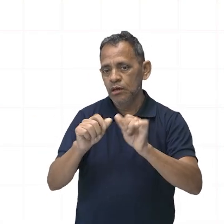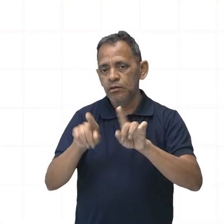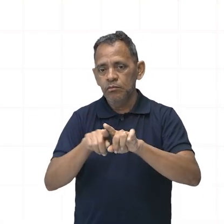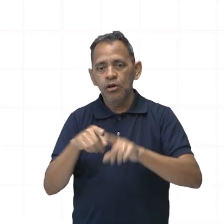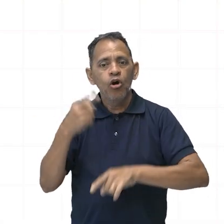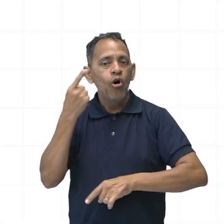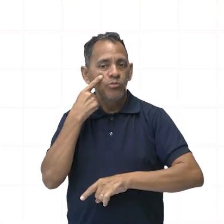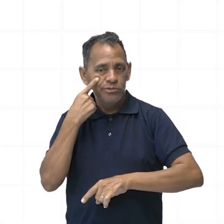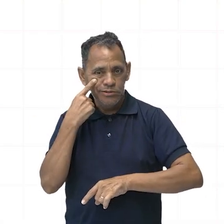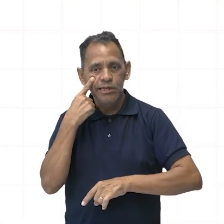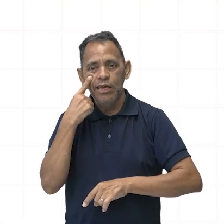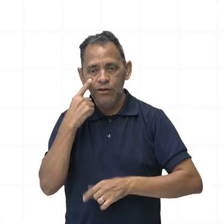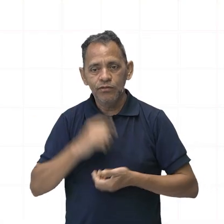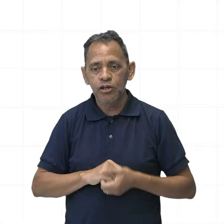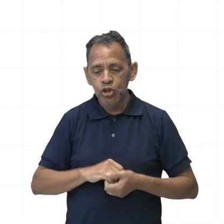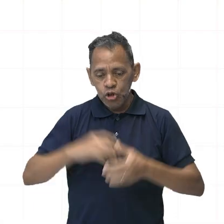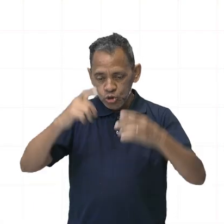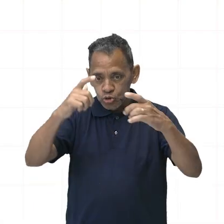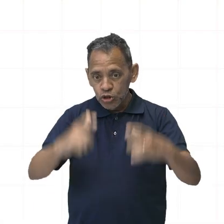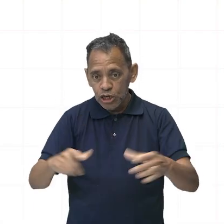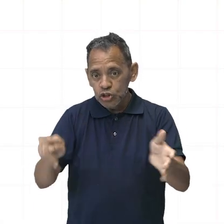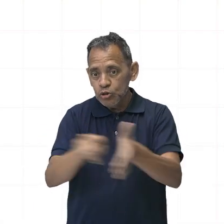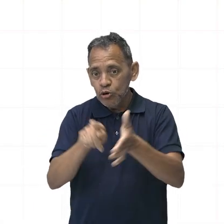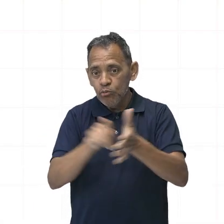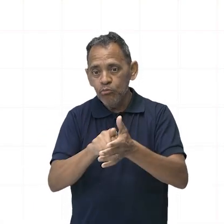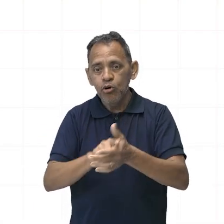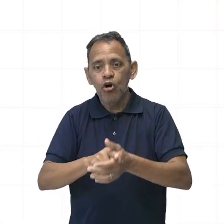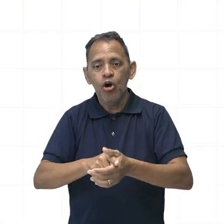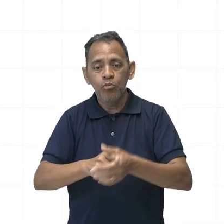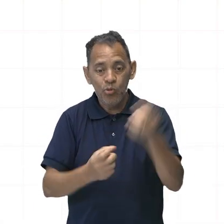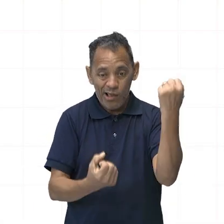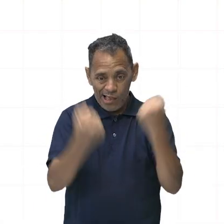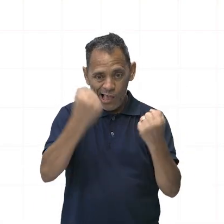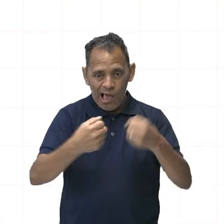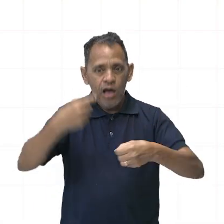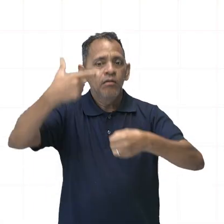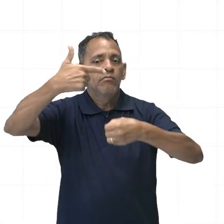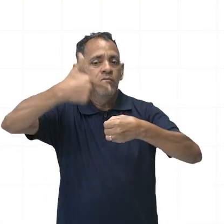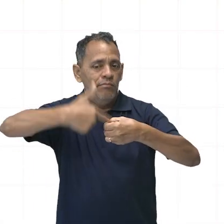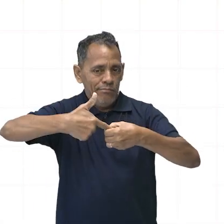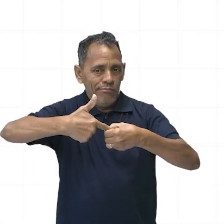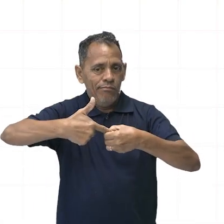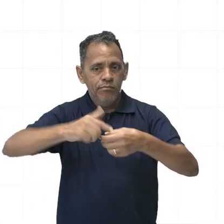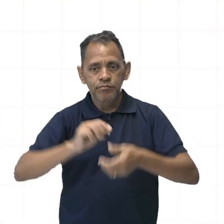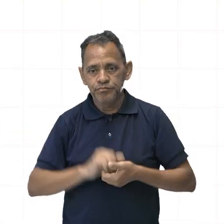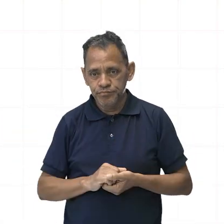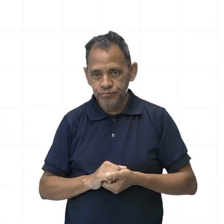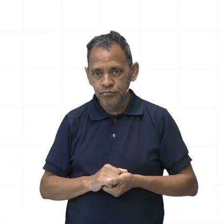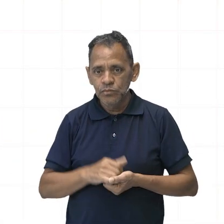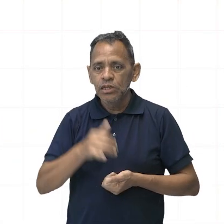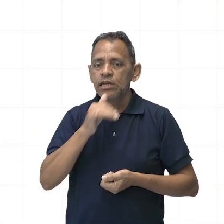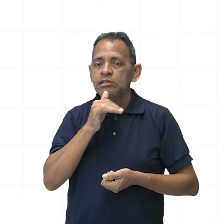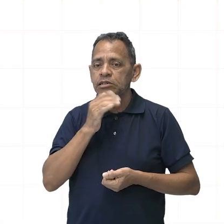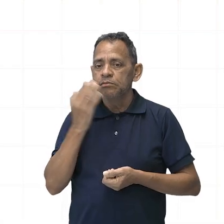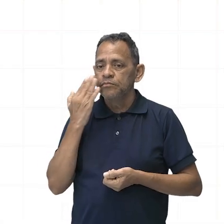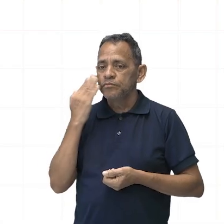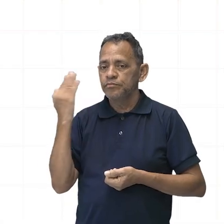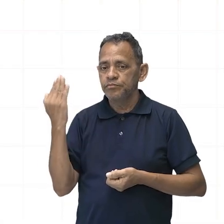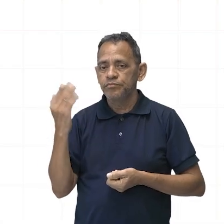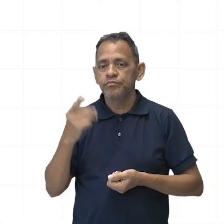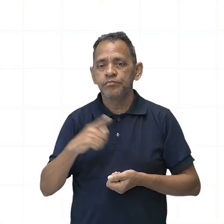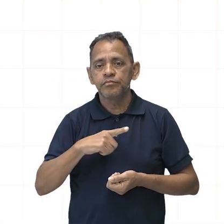de gasolina, ok? Já o monopólio, gente, vamos dar um exemplo aqui. Nós temos